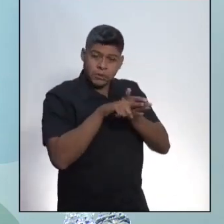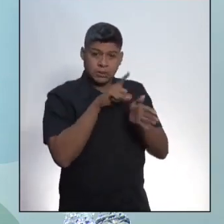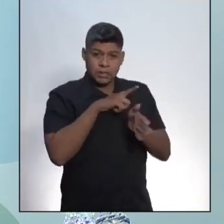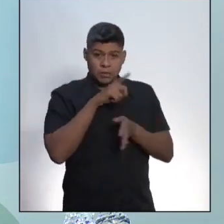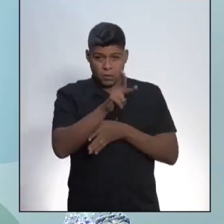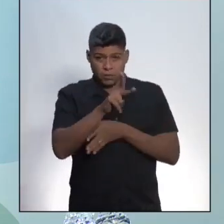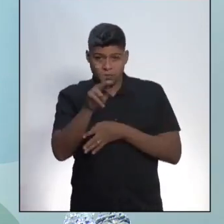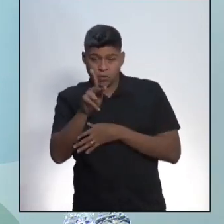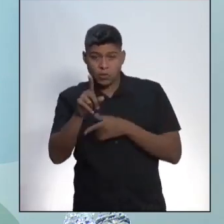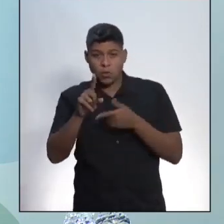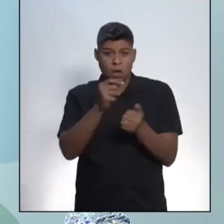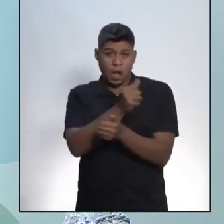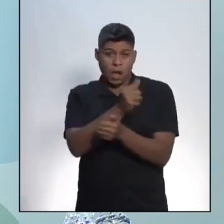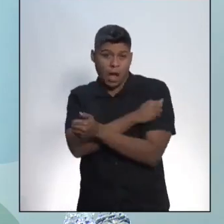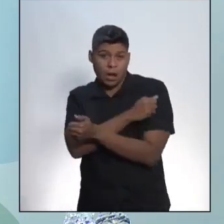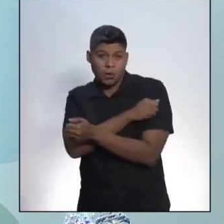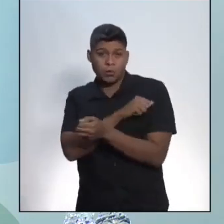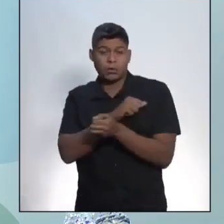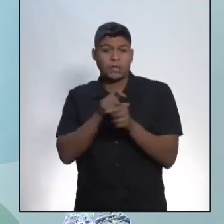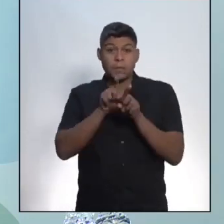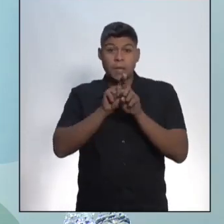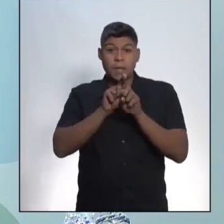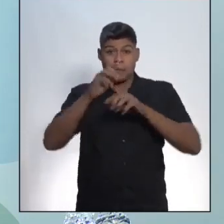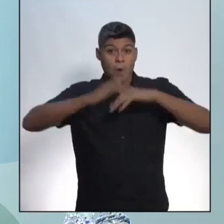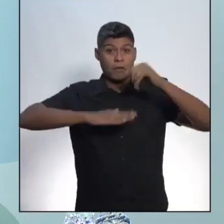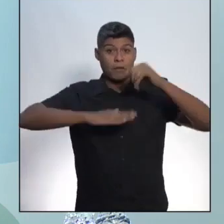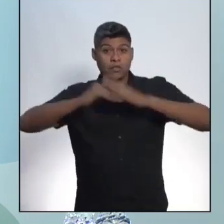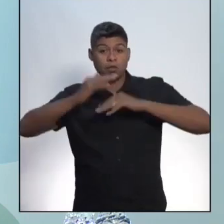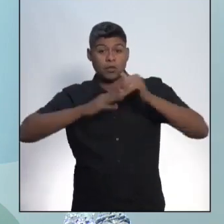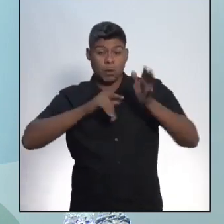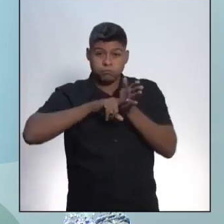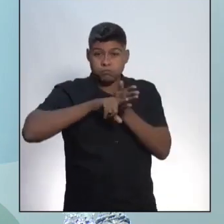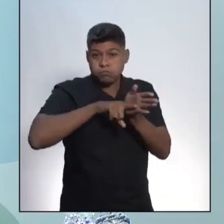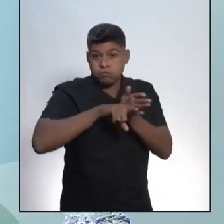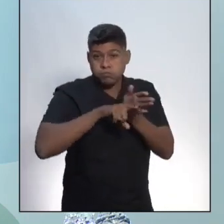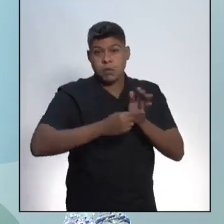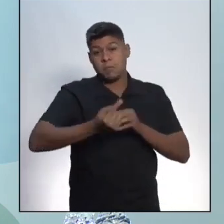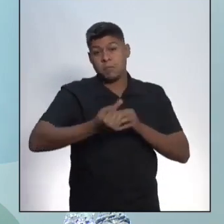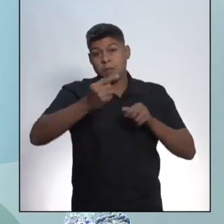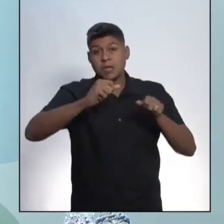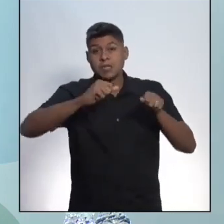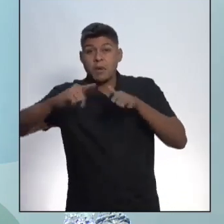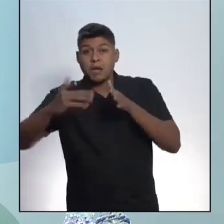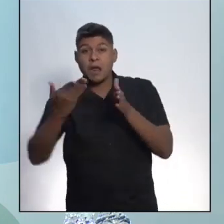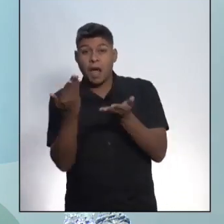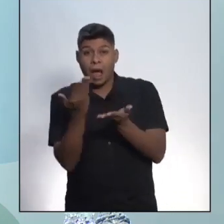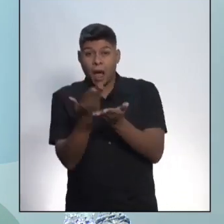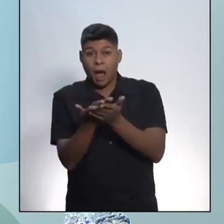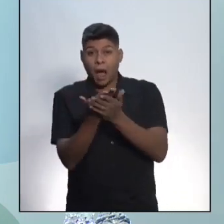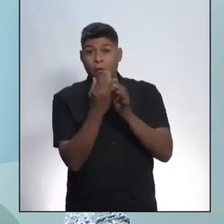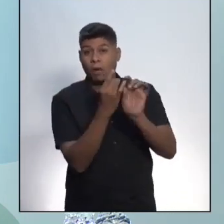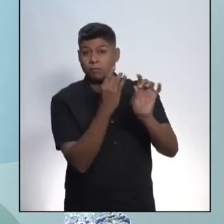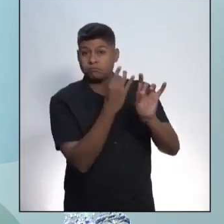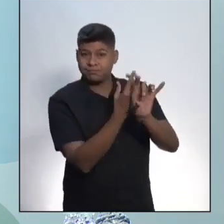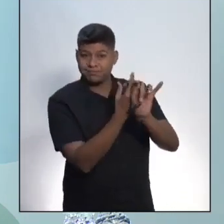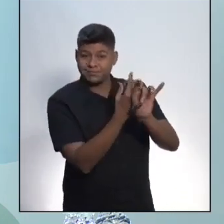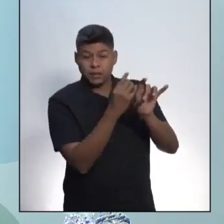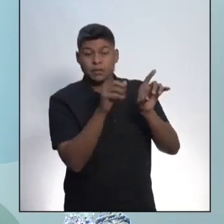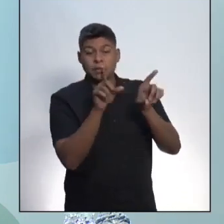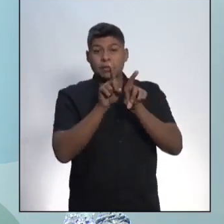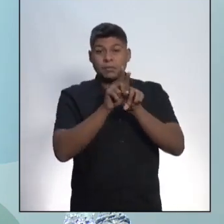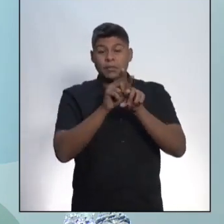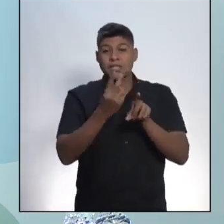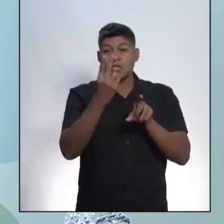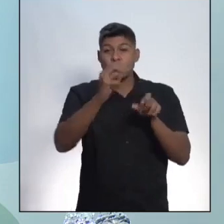também um especialista para fazermos um levantamento de como foi a primeira semana de aula remota, e teve um segundo programa que nós